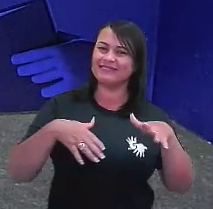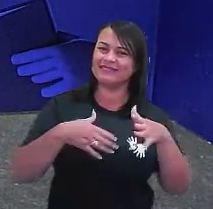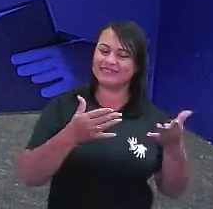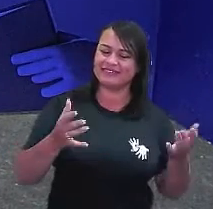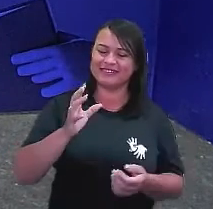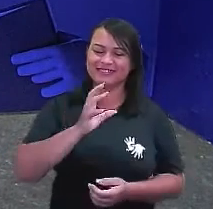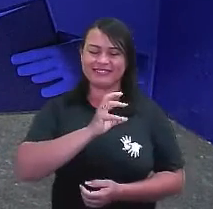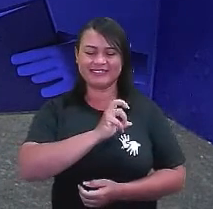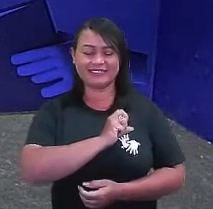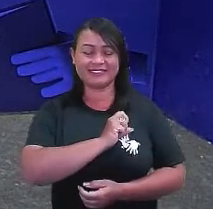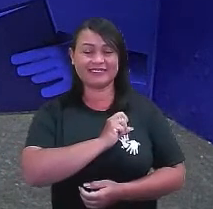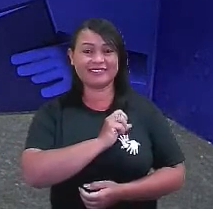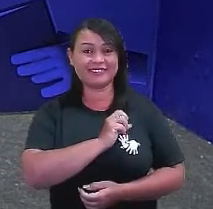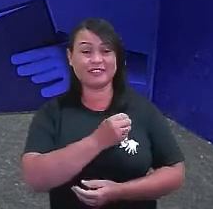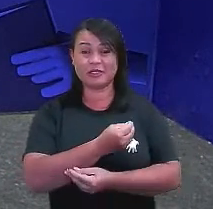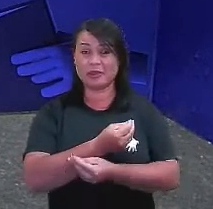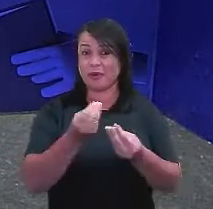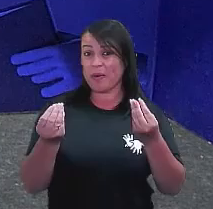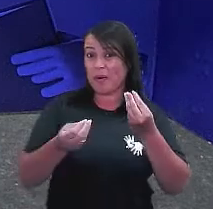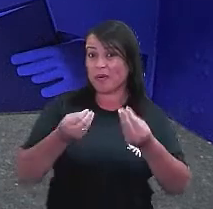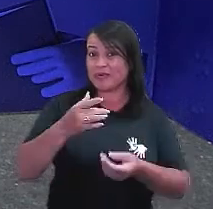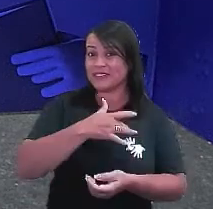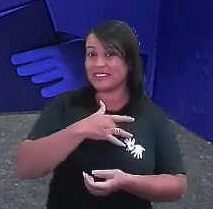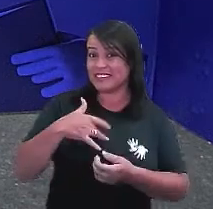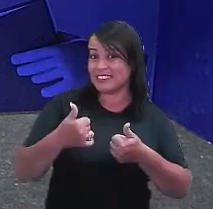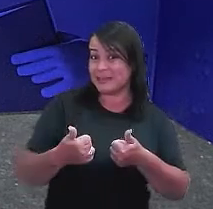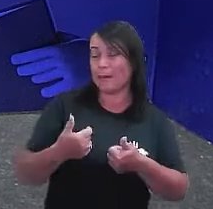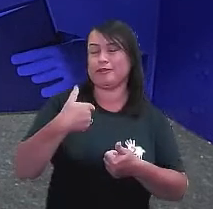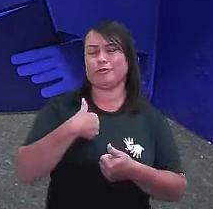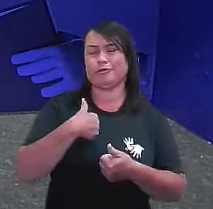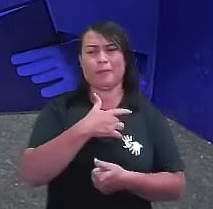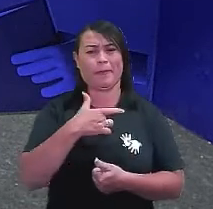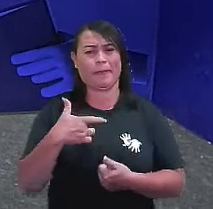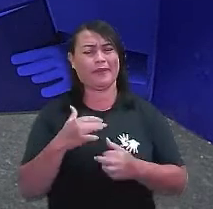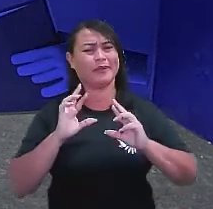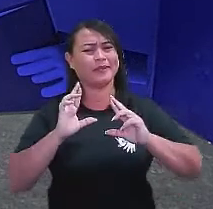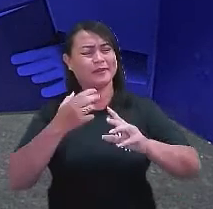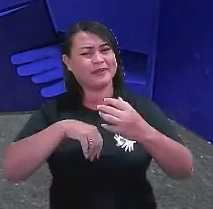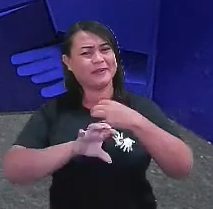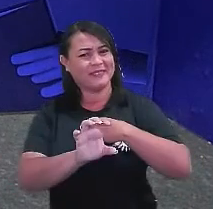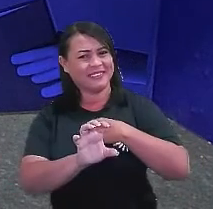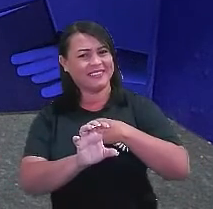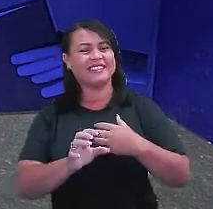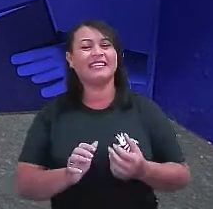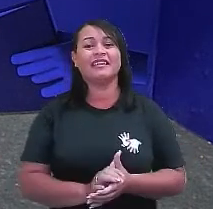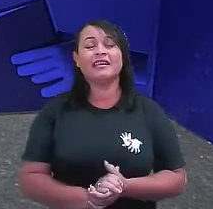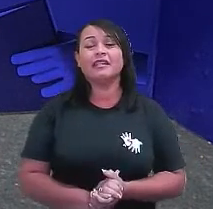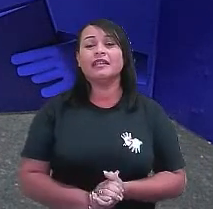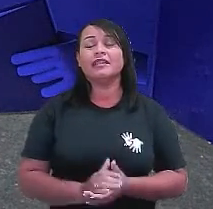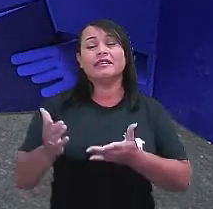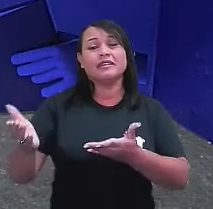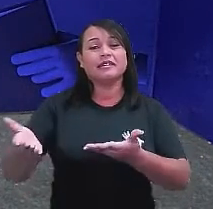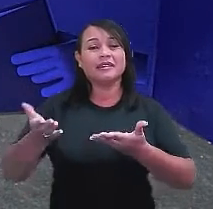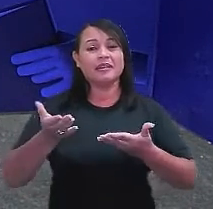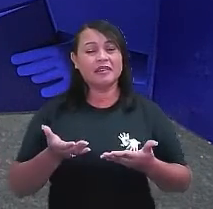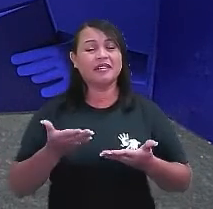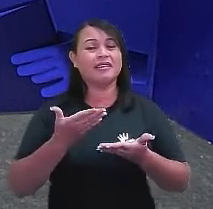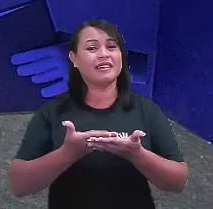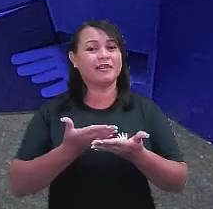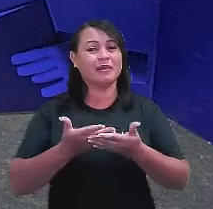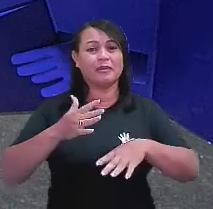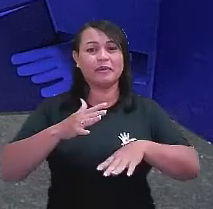meus amores, como é que vocês estão? Eu estou bem e eu espero que você também esteja bem. Seja bem-vindo à nossa